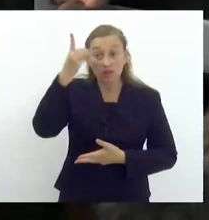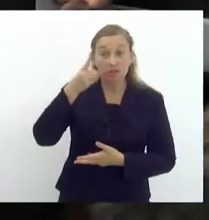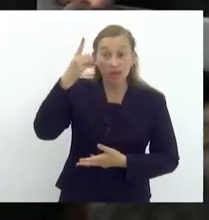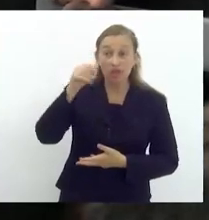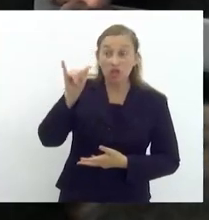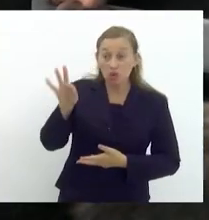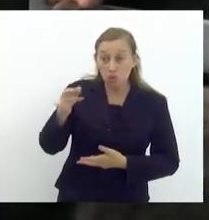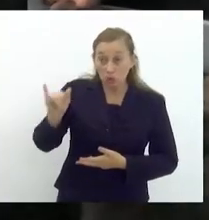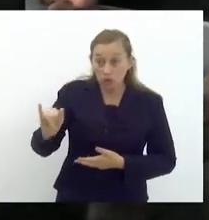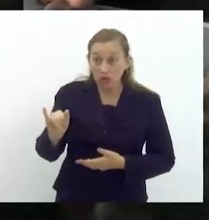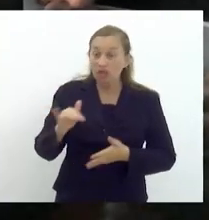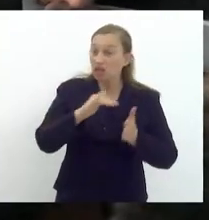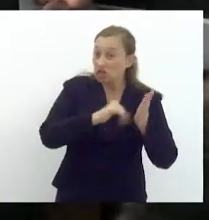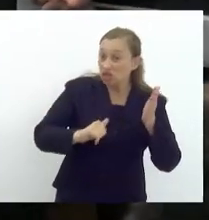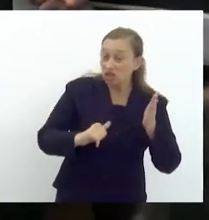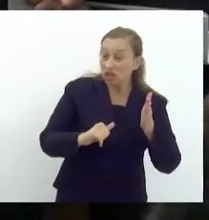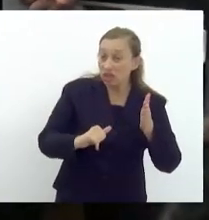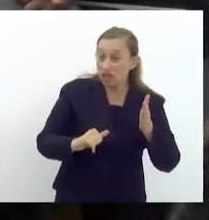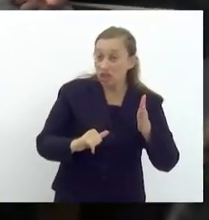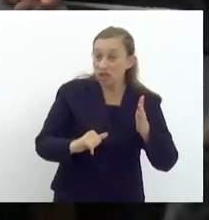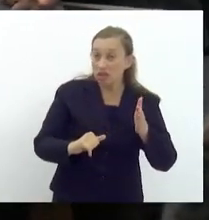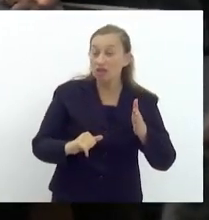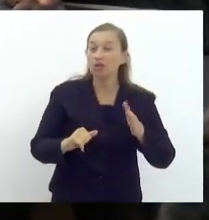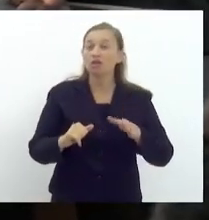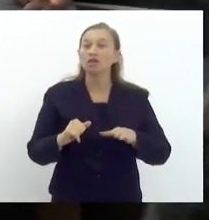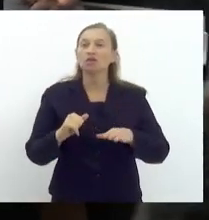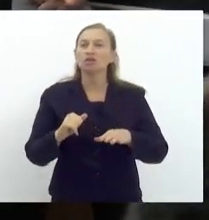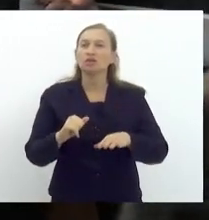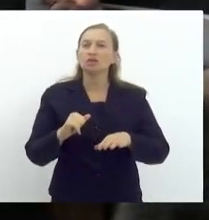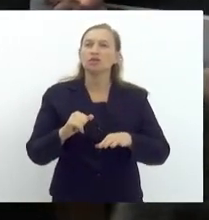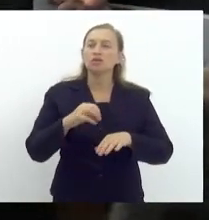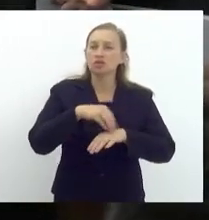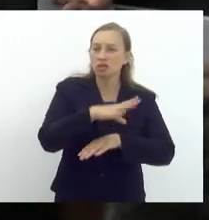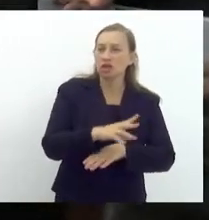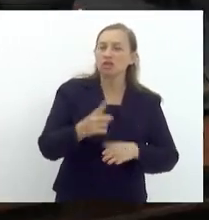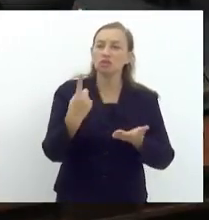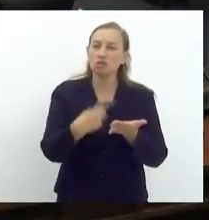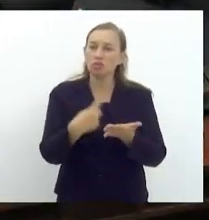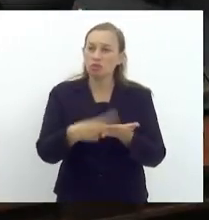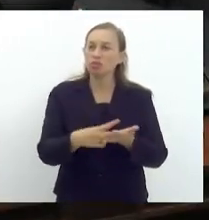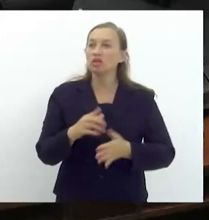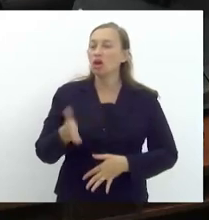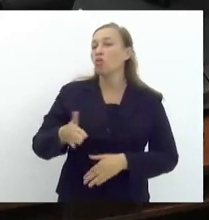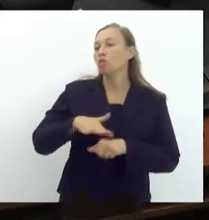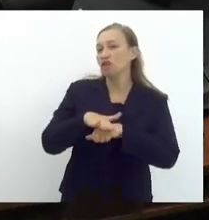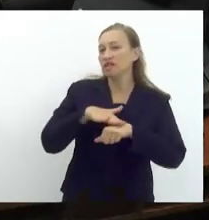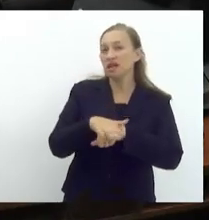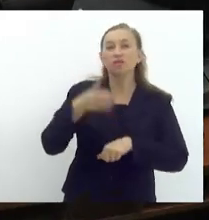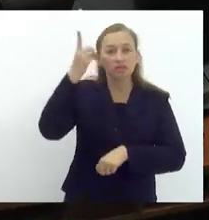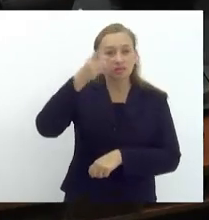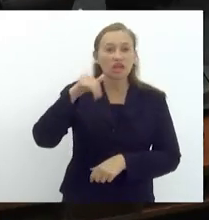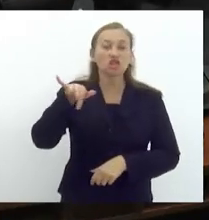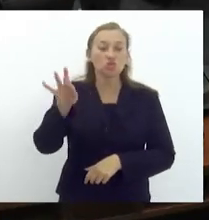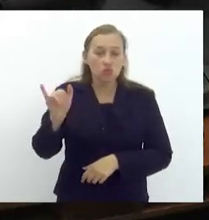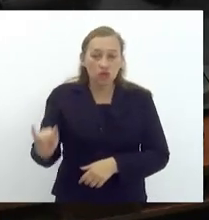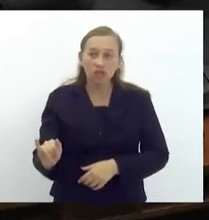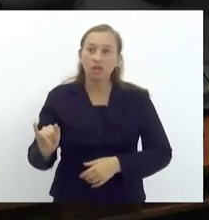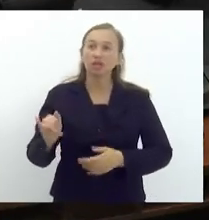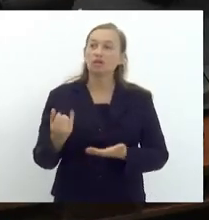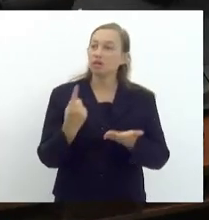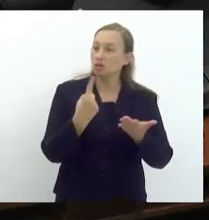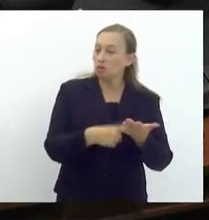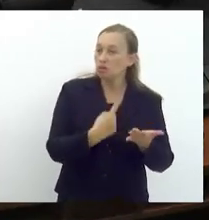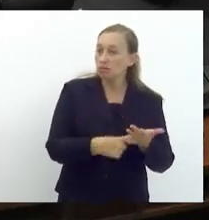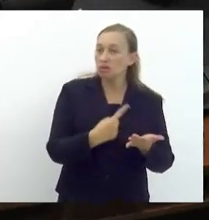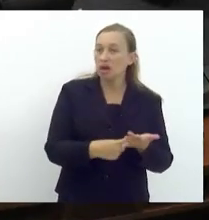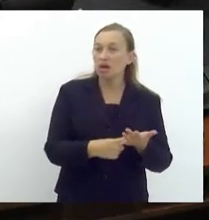Yuri ele retiraria o destaque sobre esse ponto mediante este compromisso com deputado Yuri que eu fiz contato